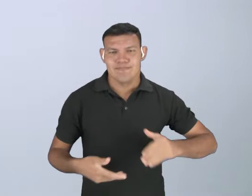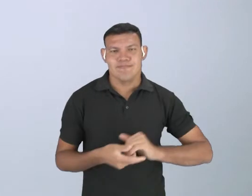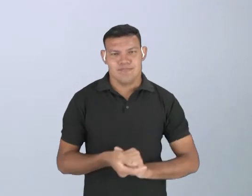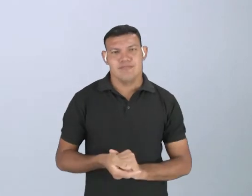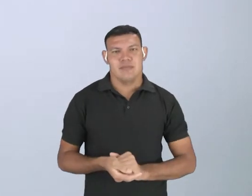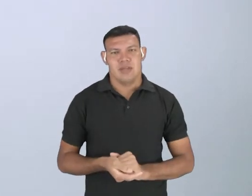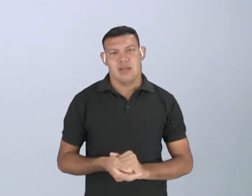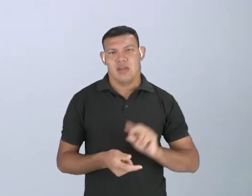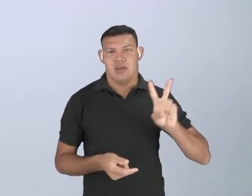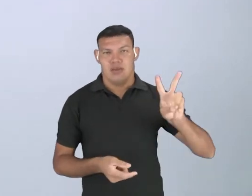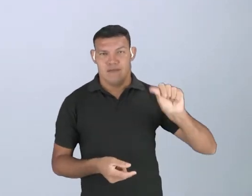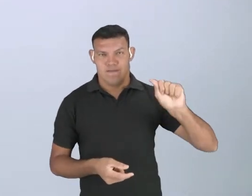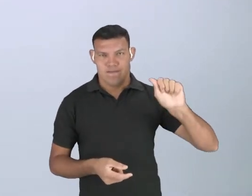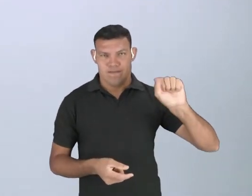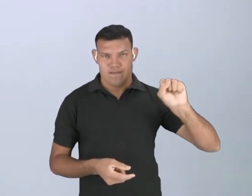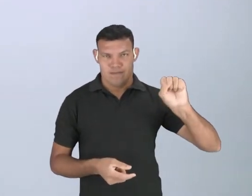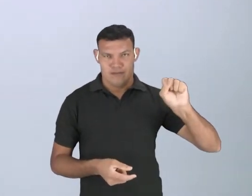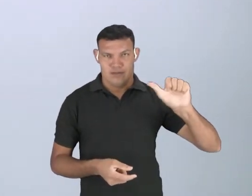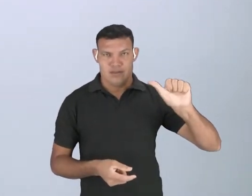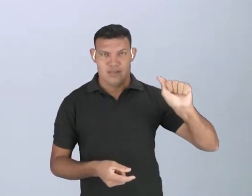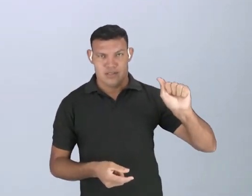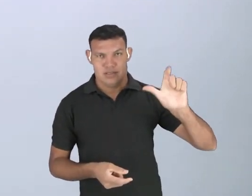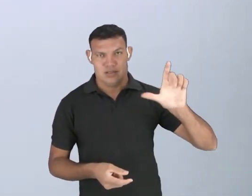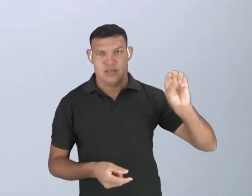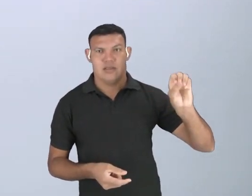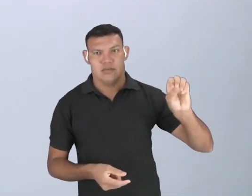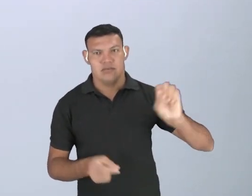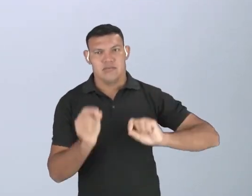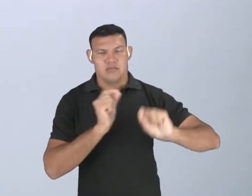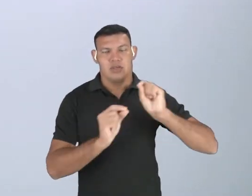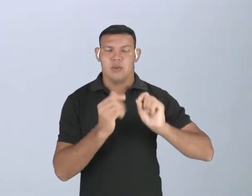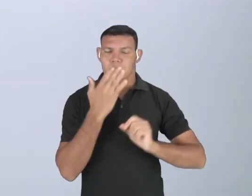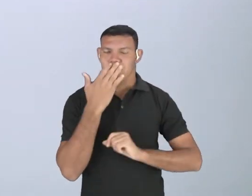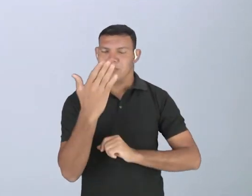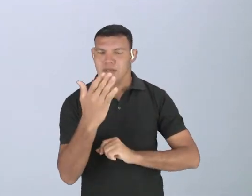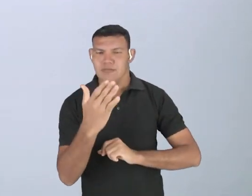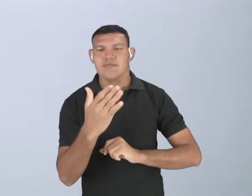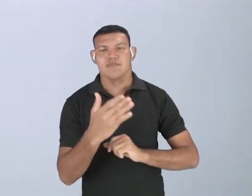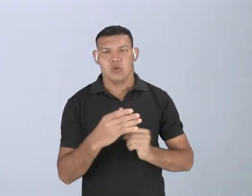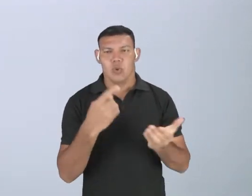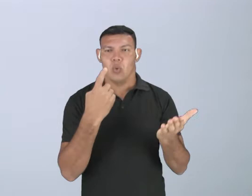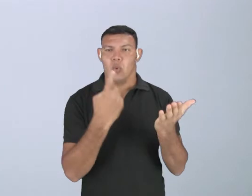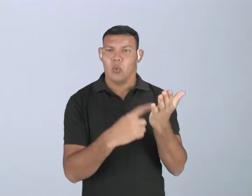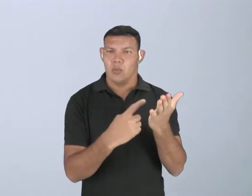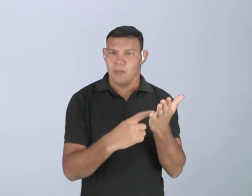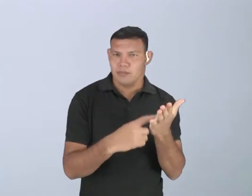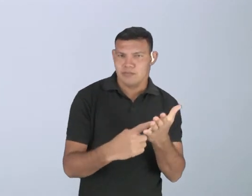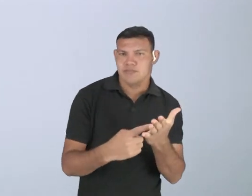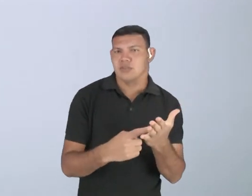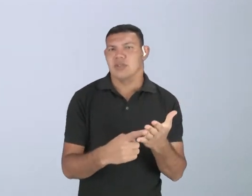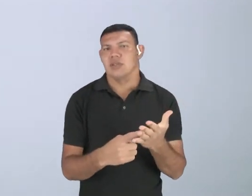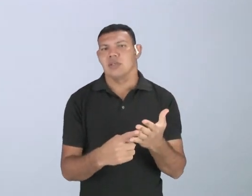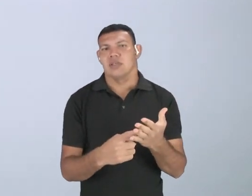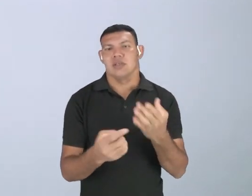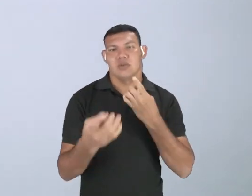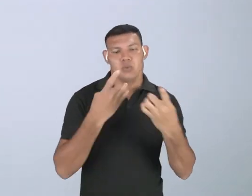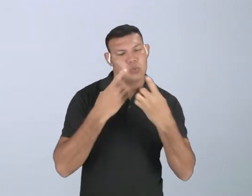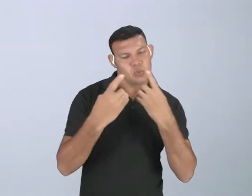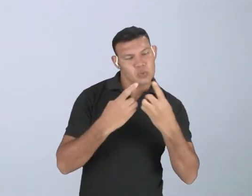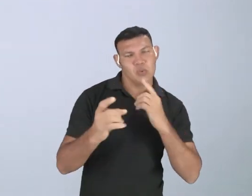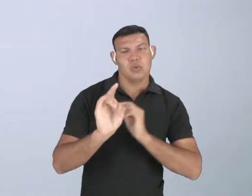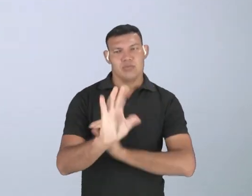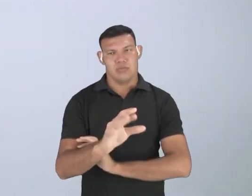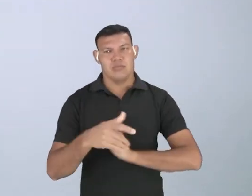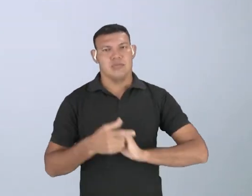O vassalo ao suzerano, e ele tinha que cumprir, né? E existia aquele laço de fidelidade, né? Hoje não,